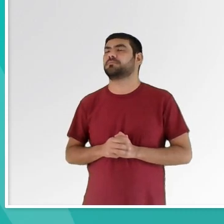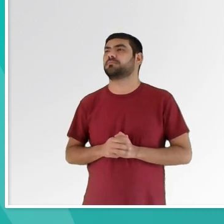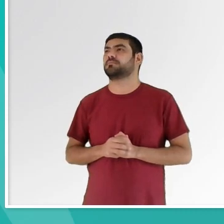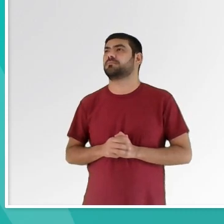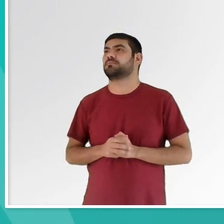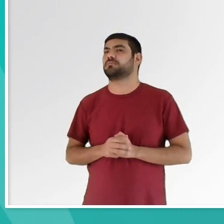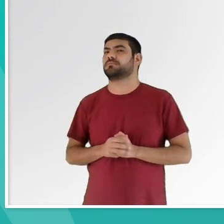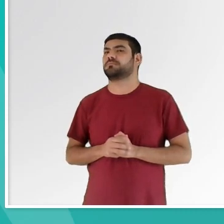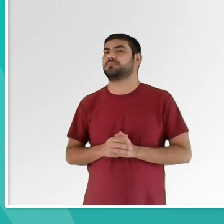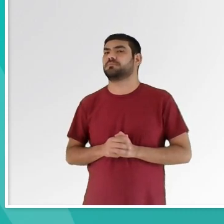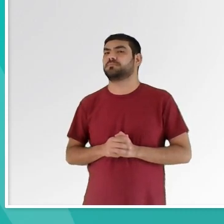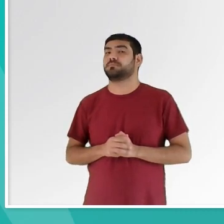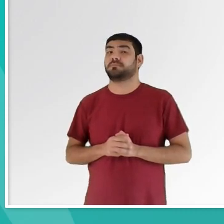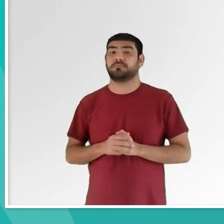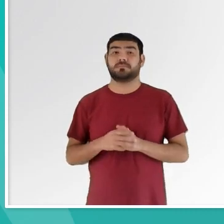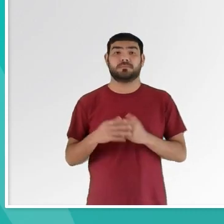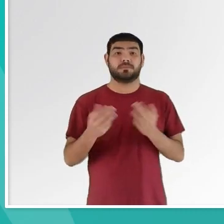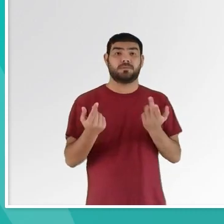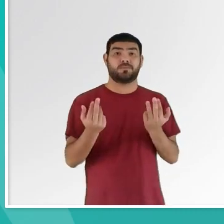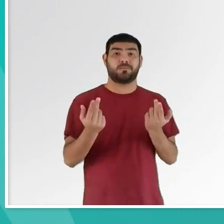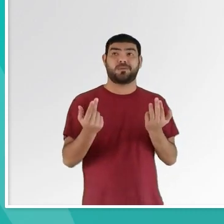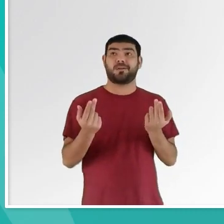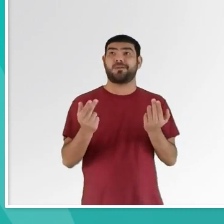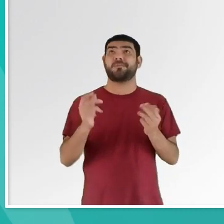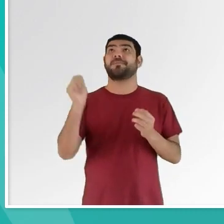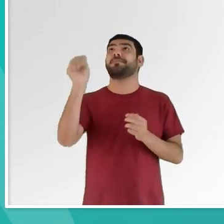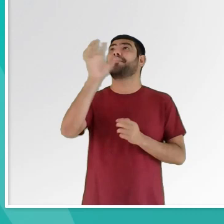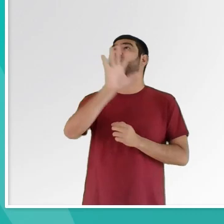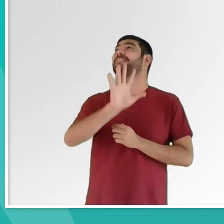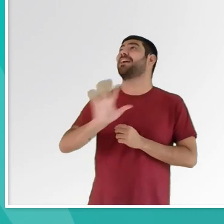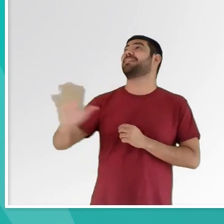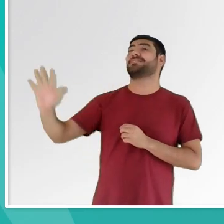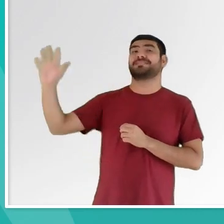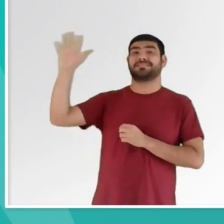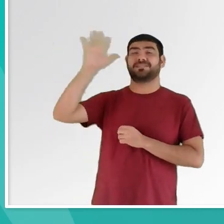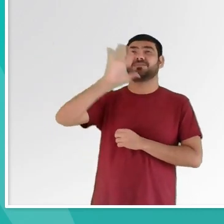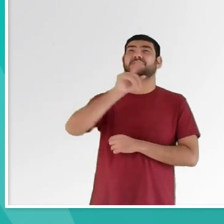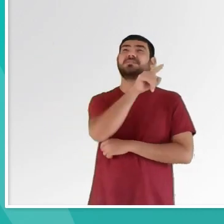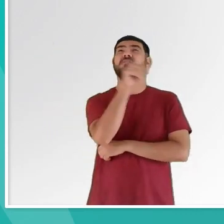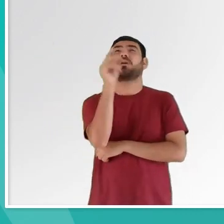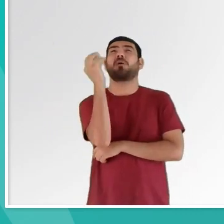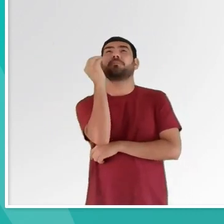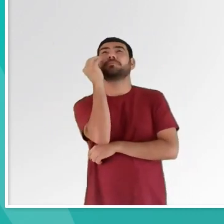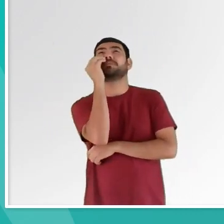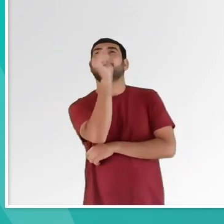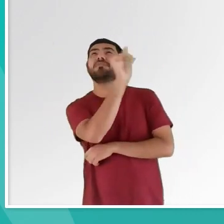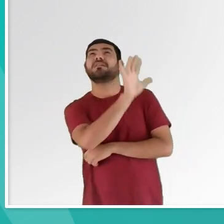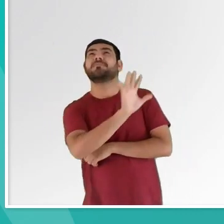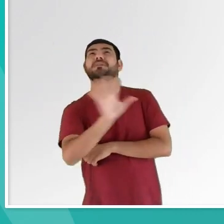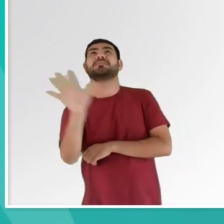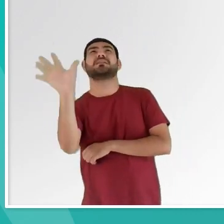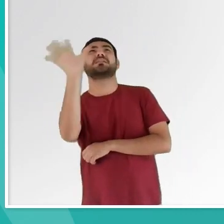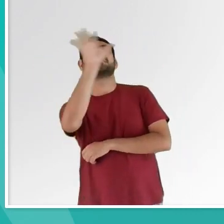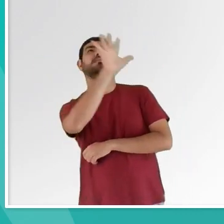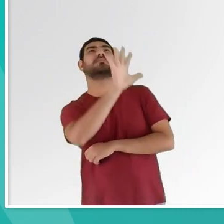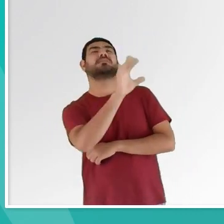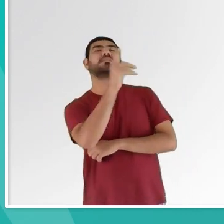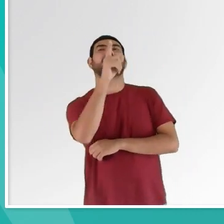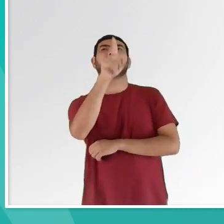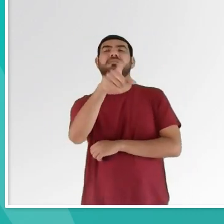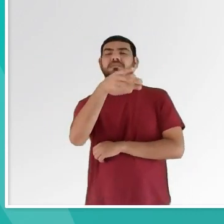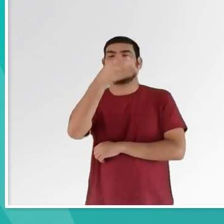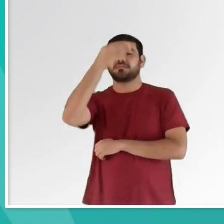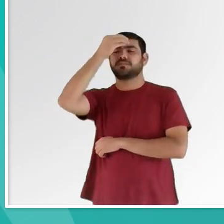É como se fosse uma paisagem. Você observa uma paisagem e depois você vai para sua casa e você vai o